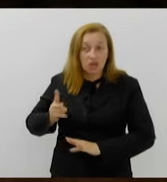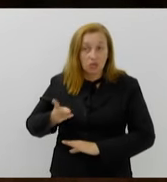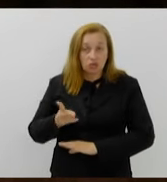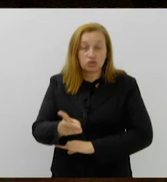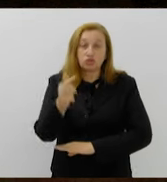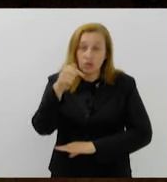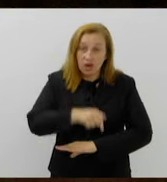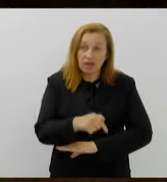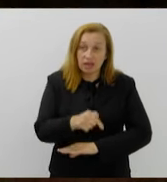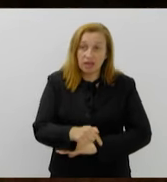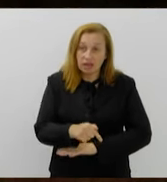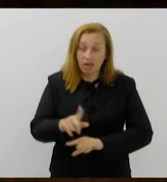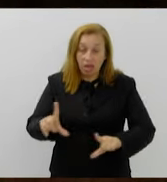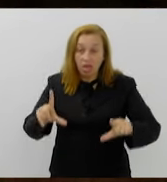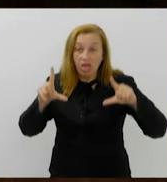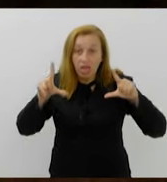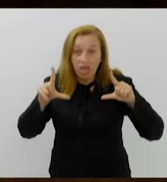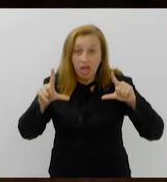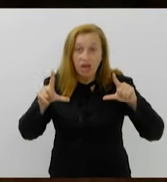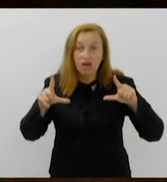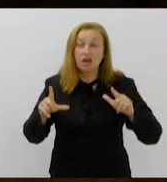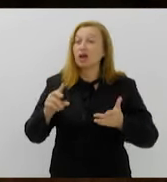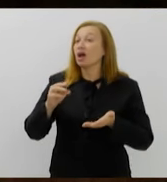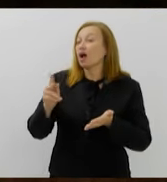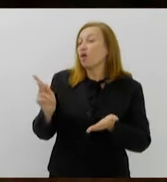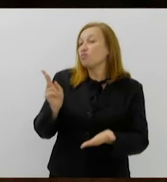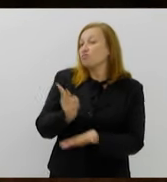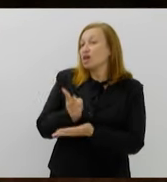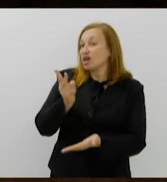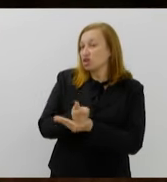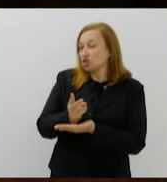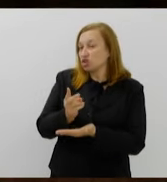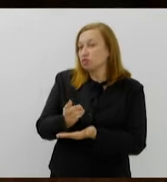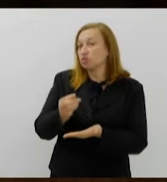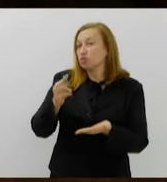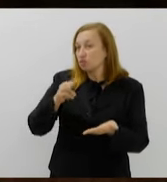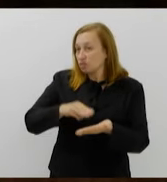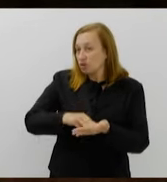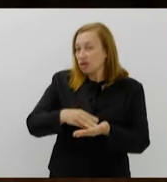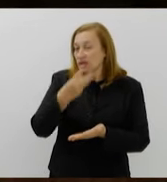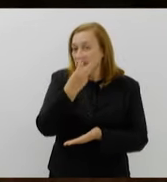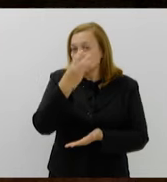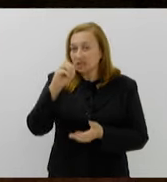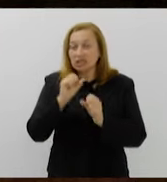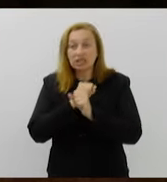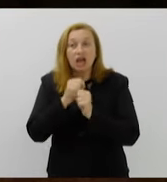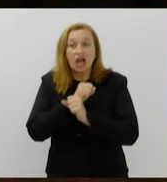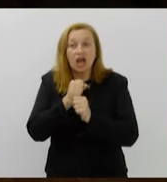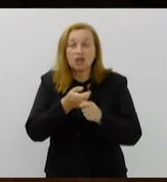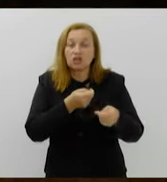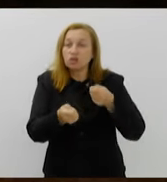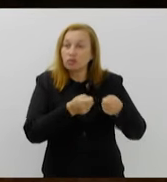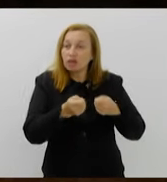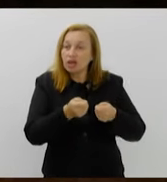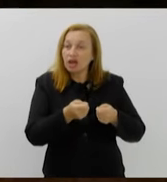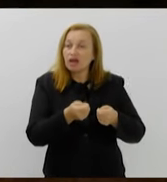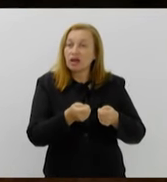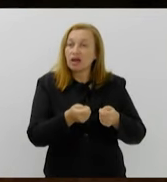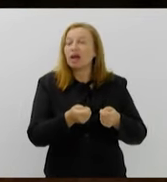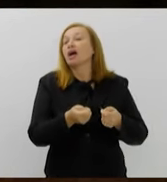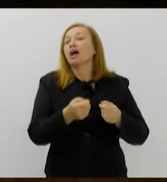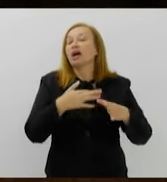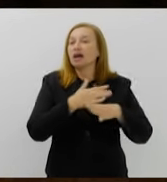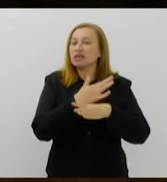palan aos mesmos membros da ORM que há 30 anos dominaram essa cidade e